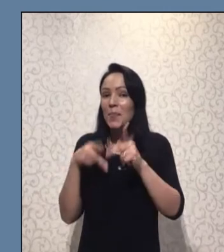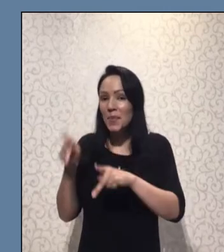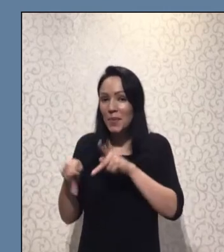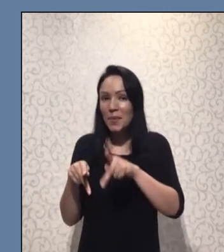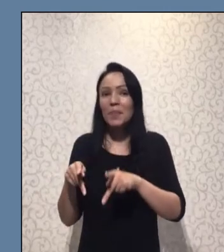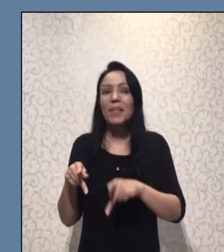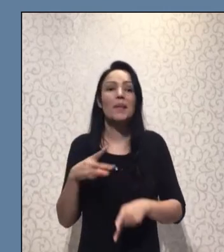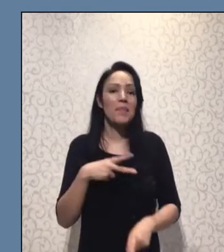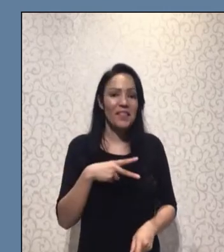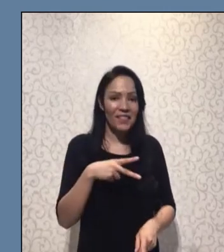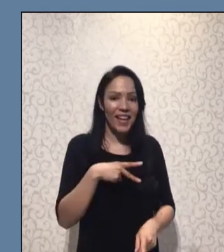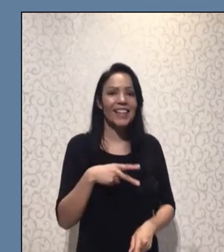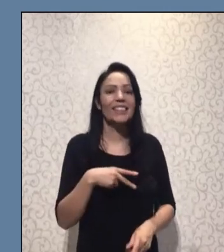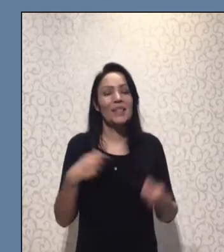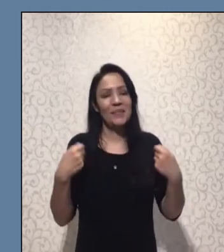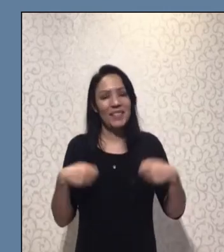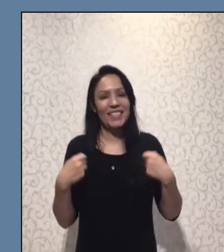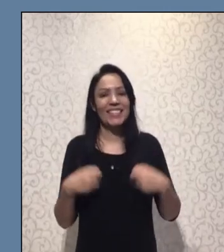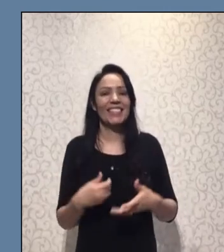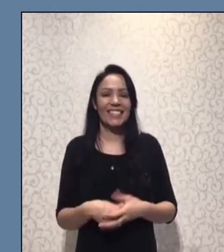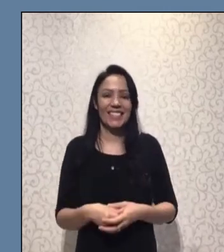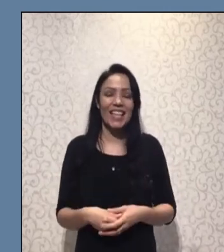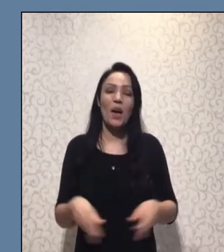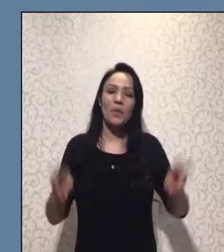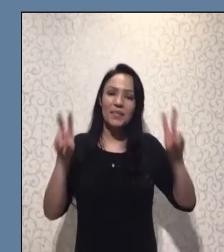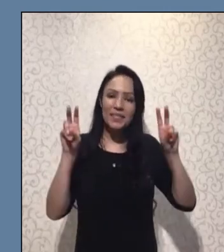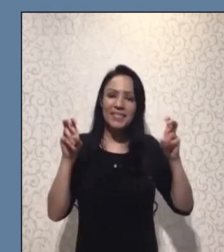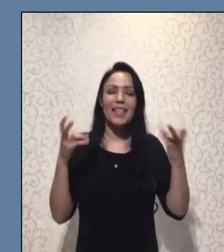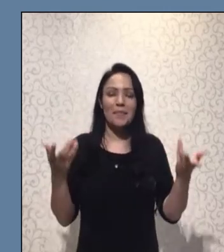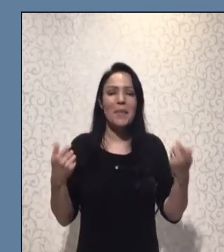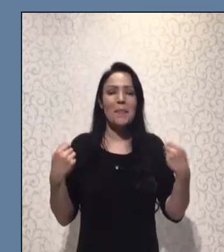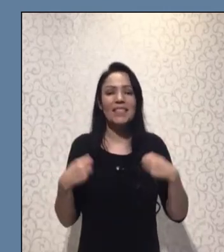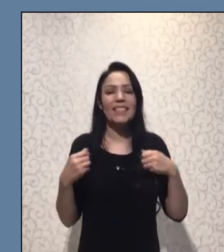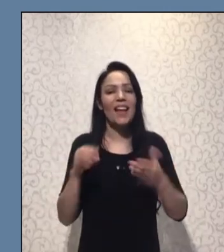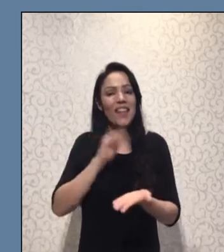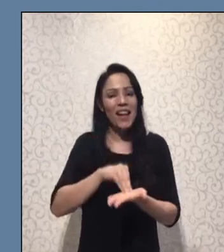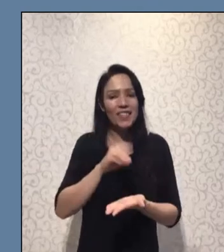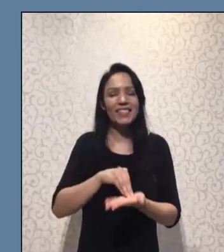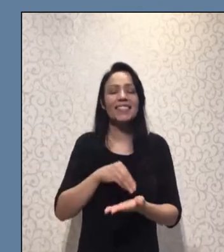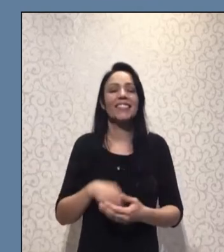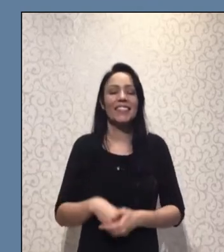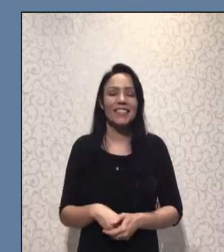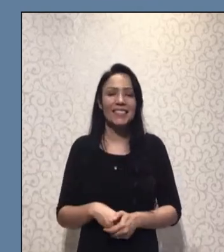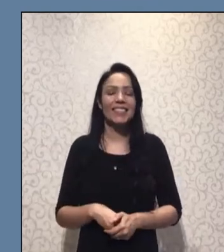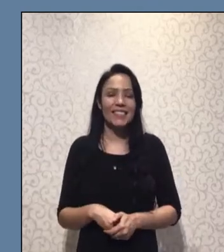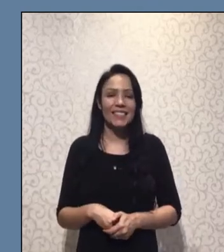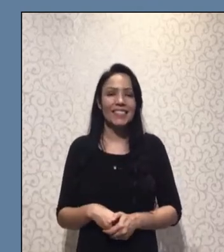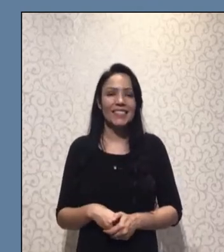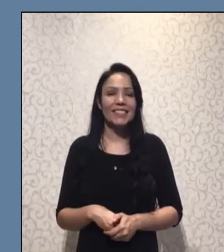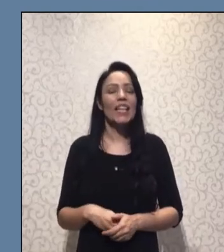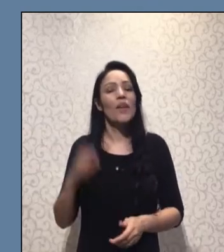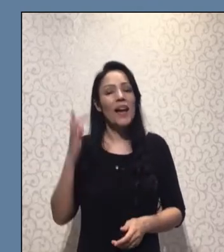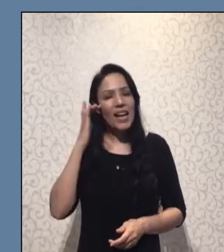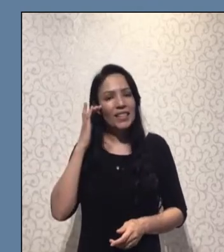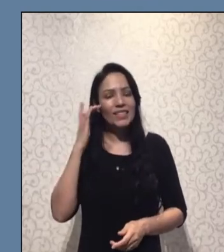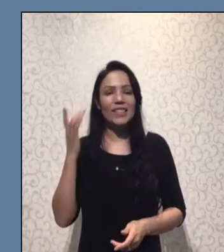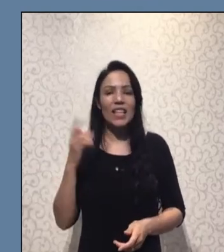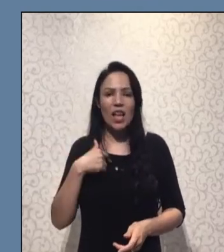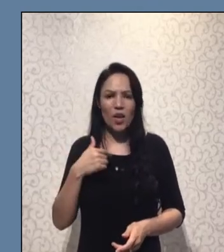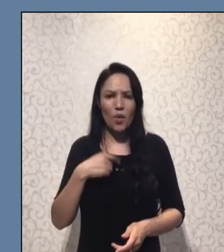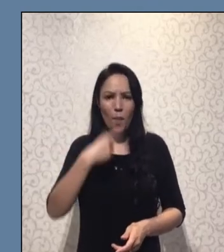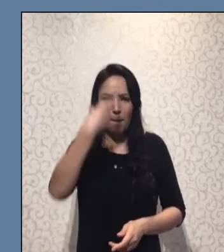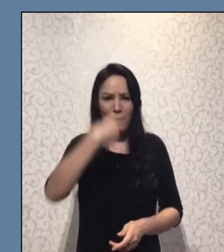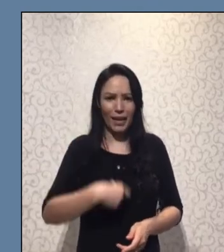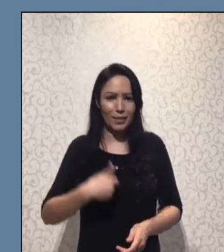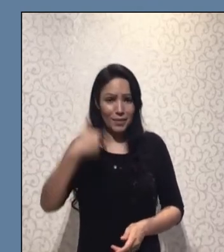que merece a gente falar sobre isso. É um assunto quente para discutir sistema de cultura no Brasil. Eu não sei se eu sou a melhor pessoa,